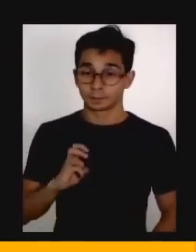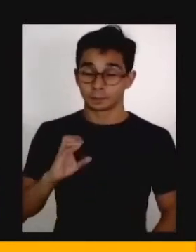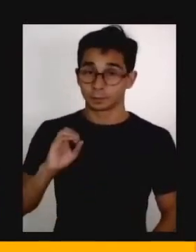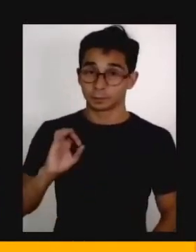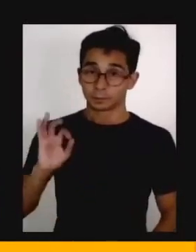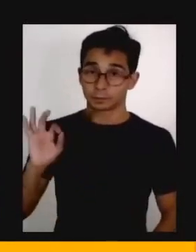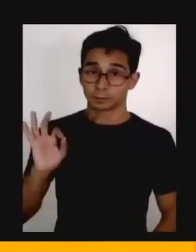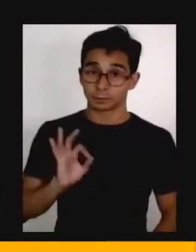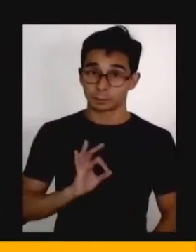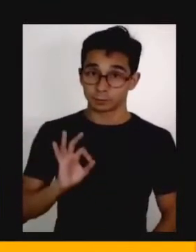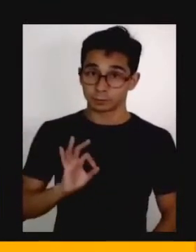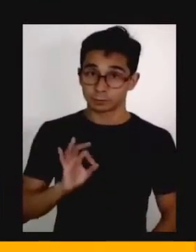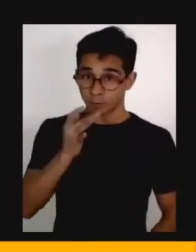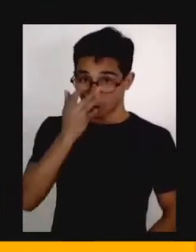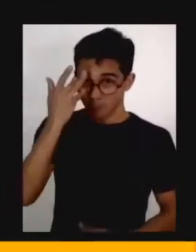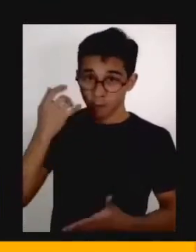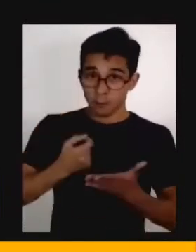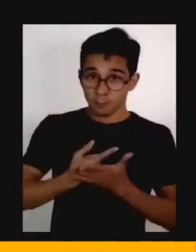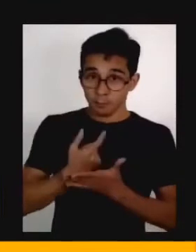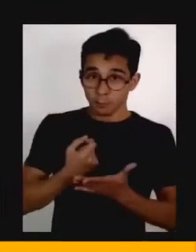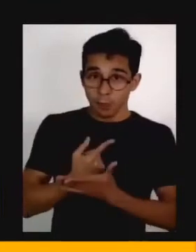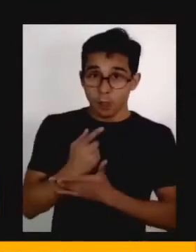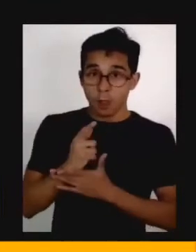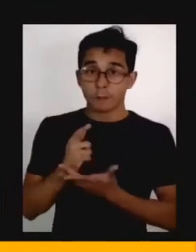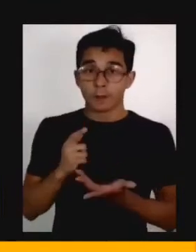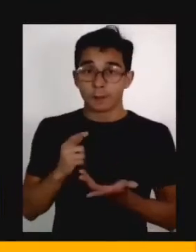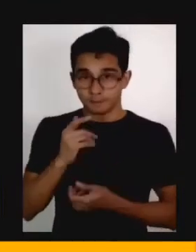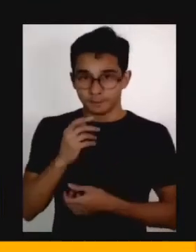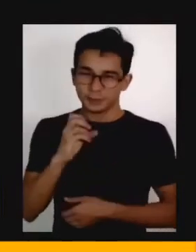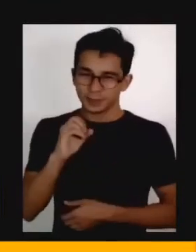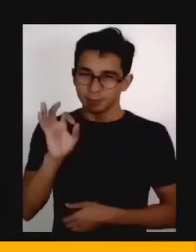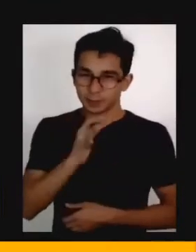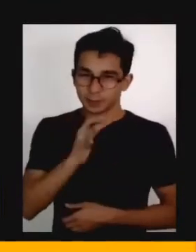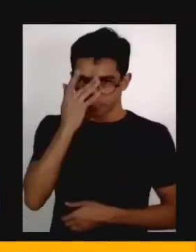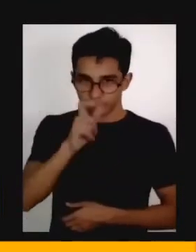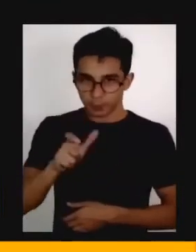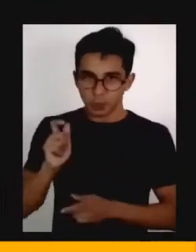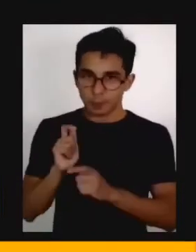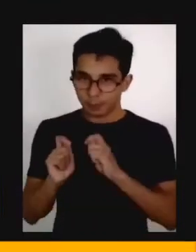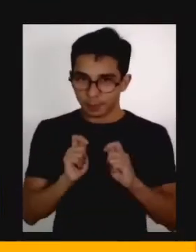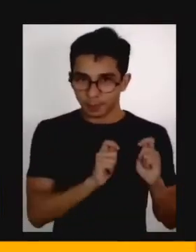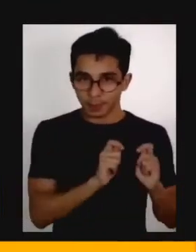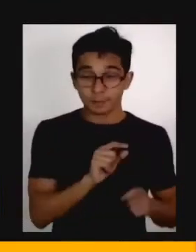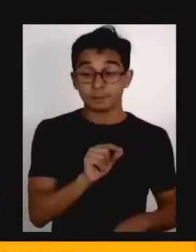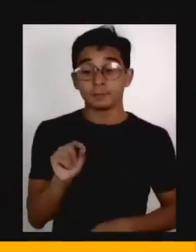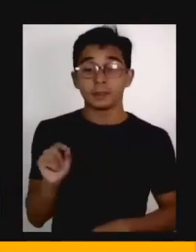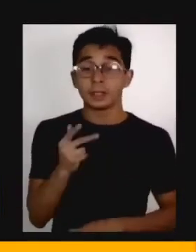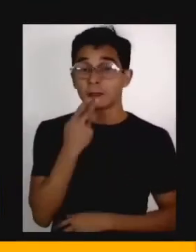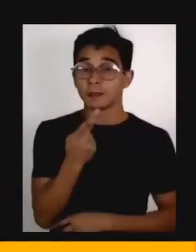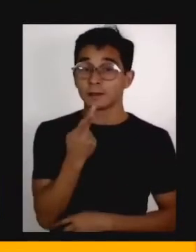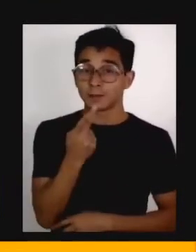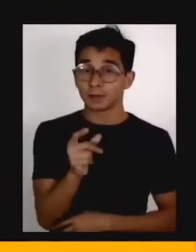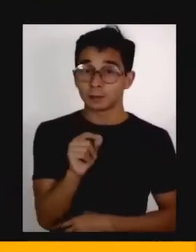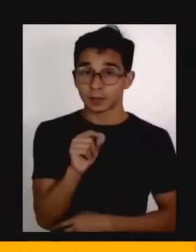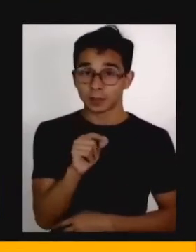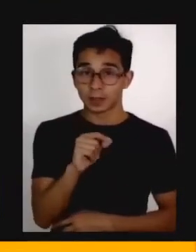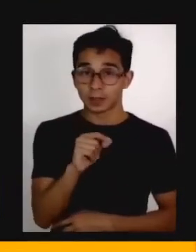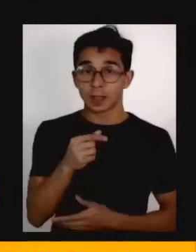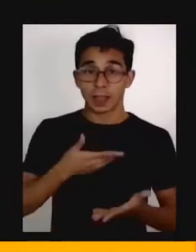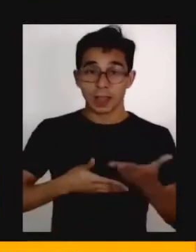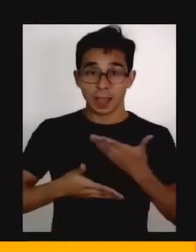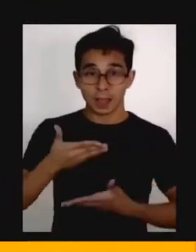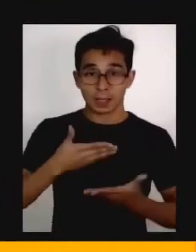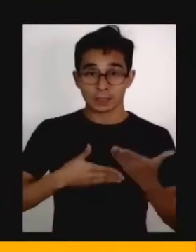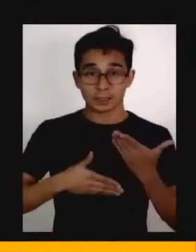nossos consumidores, dos nossos entrevistados, afirmaram que relações públicas foi o